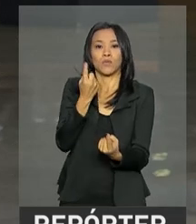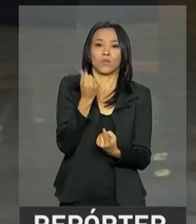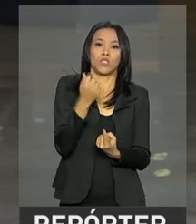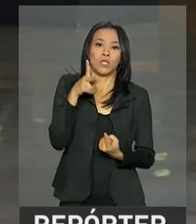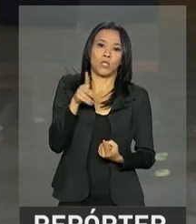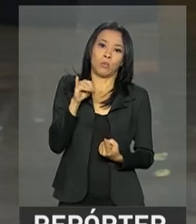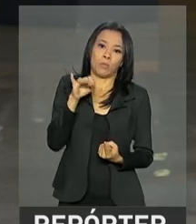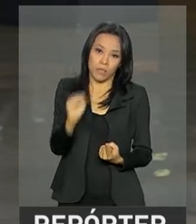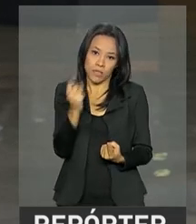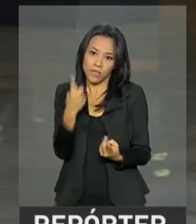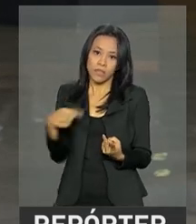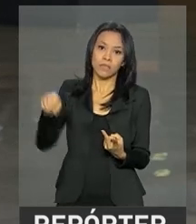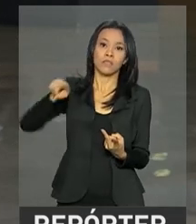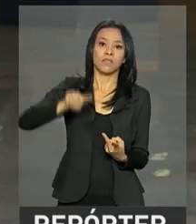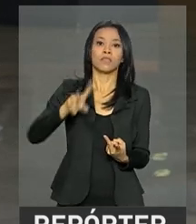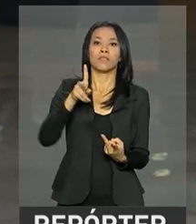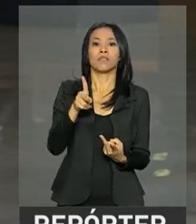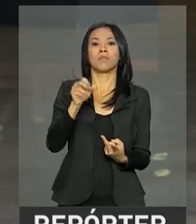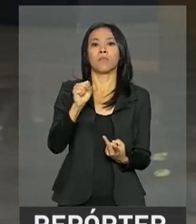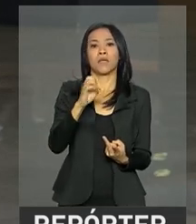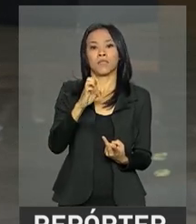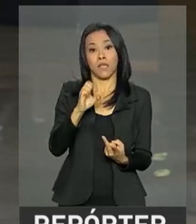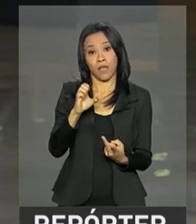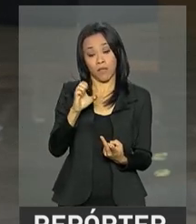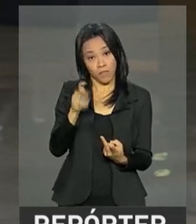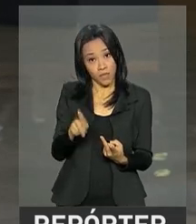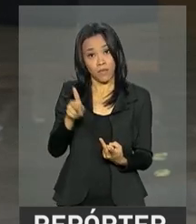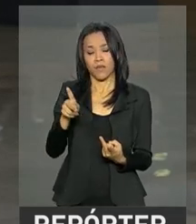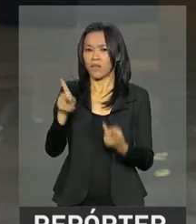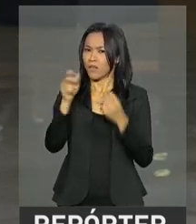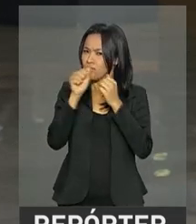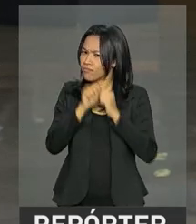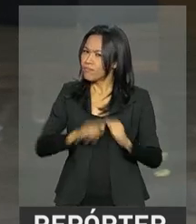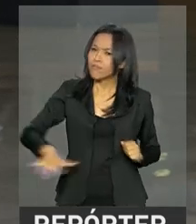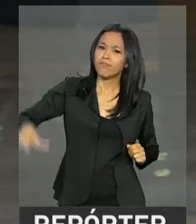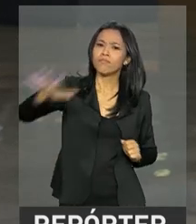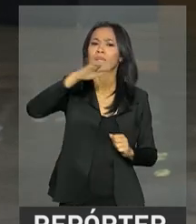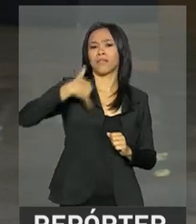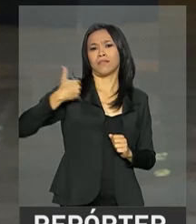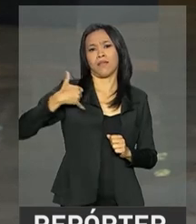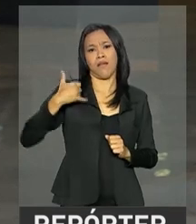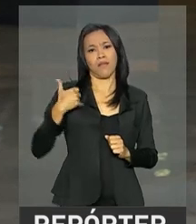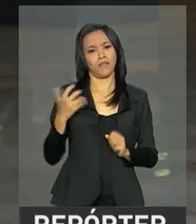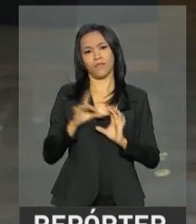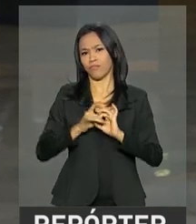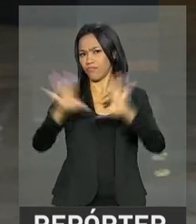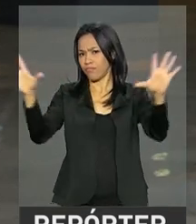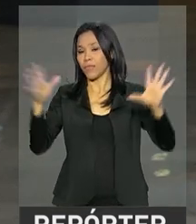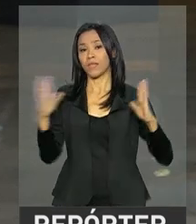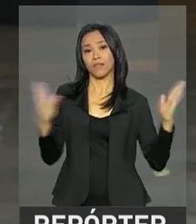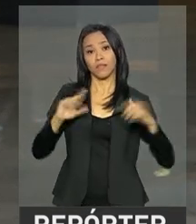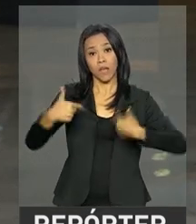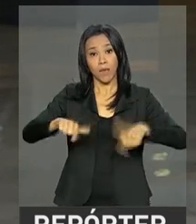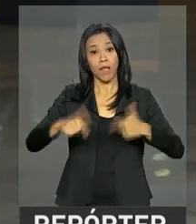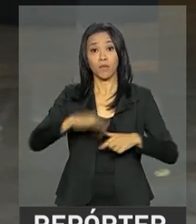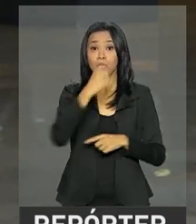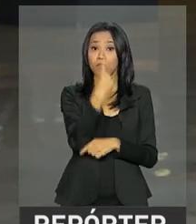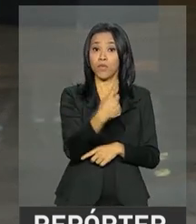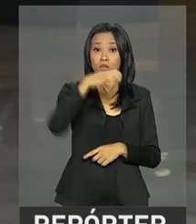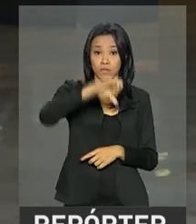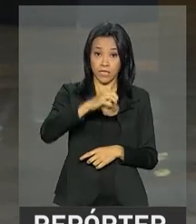estendendo o benefício para cotistas de todas as idades que trabalharão entre 1971